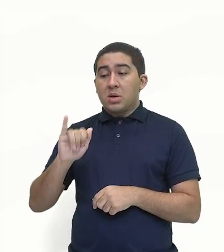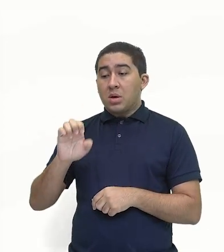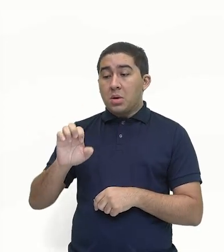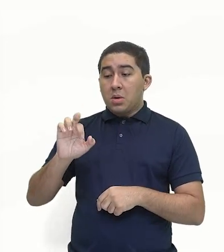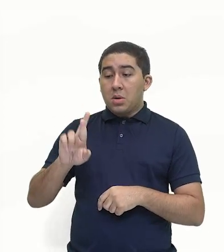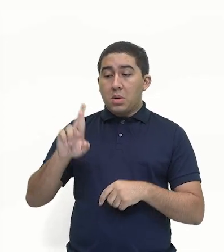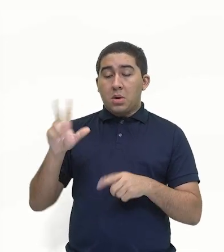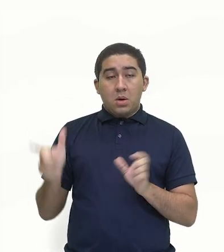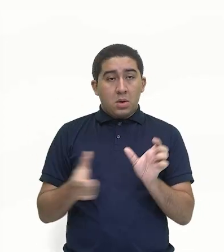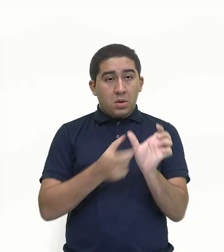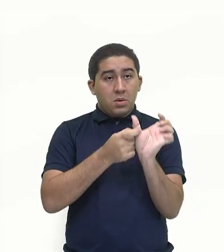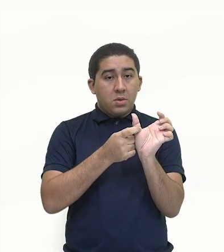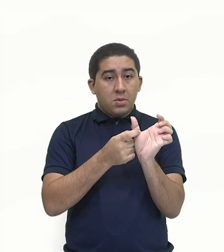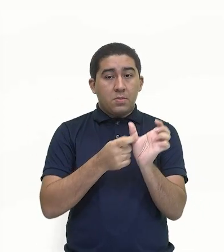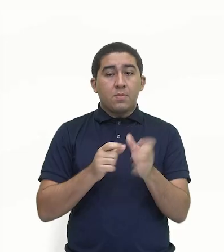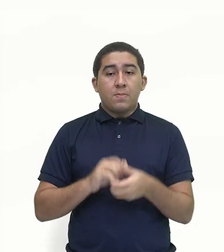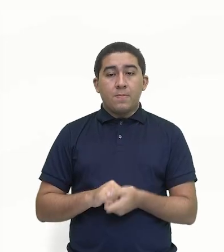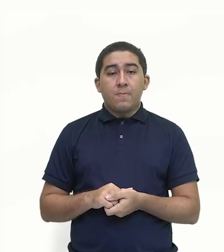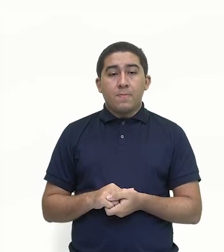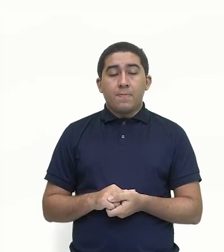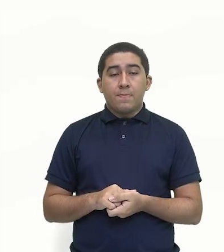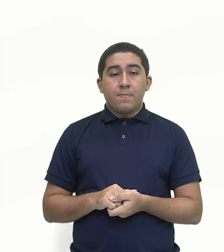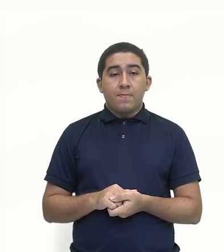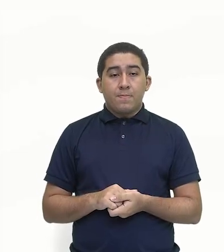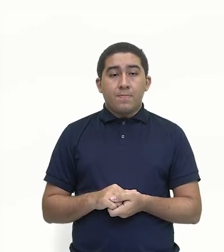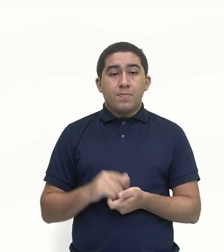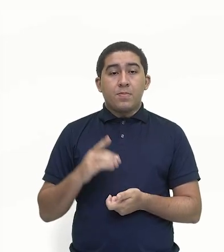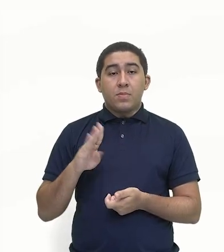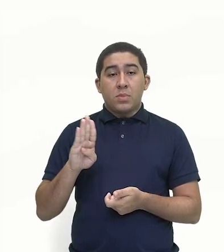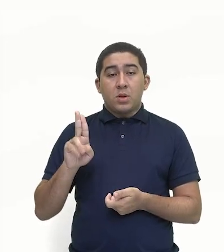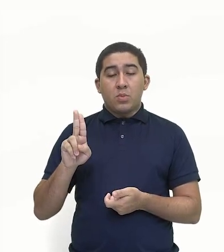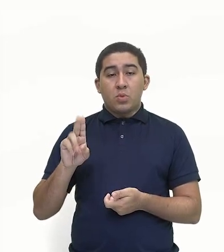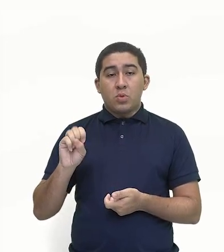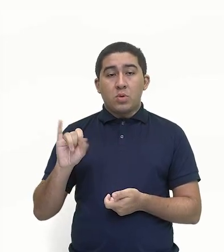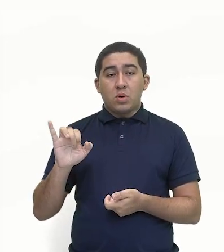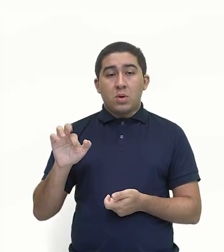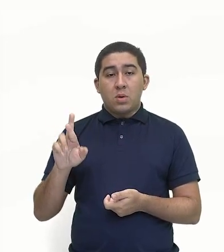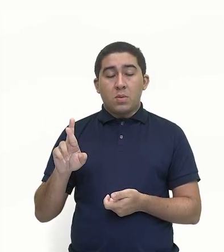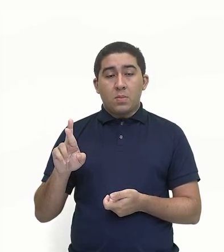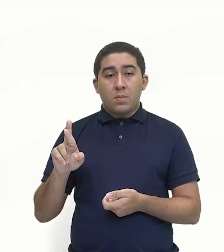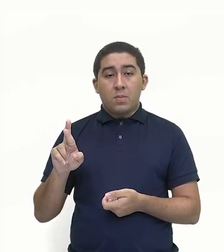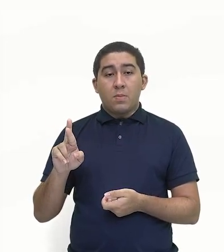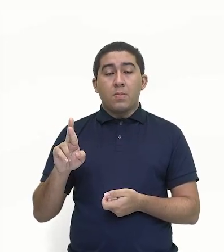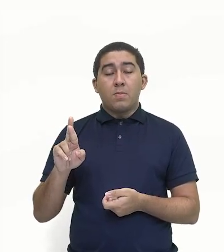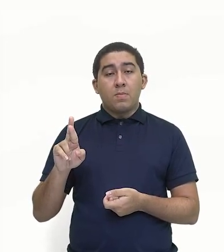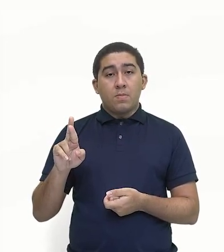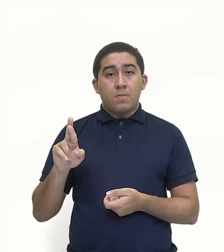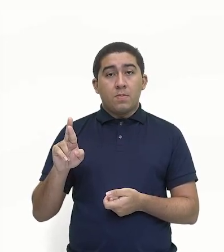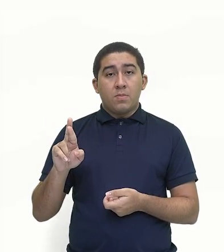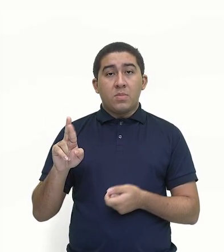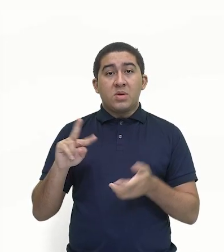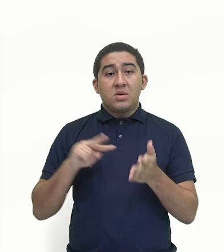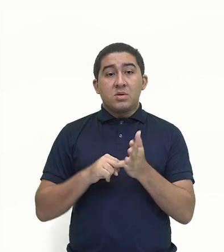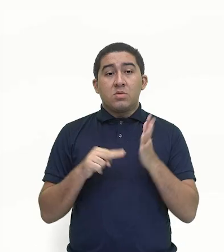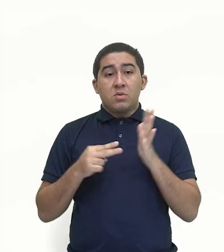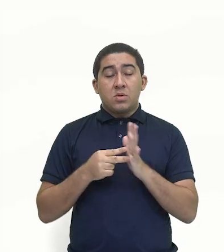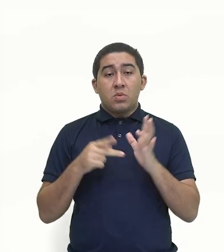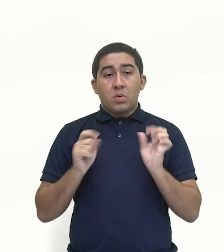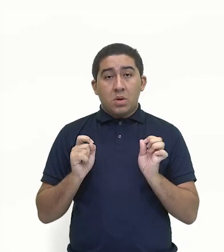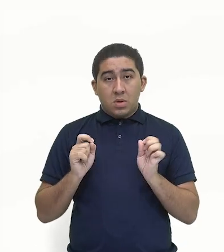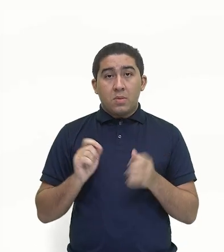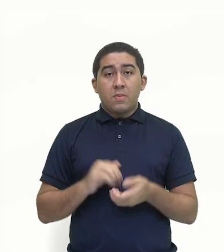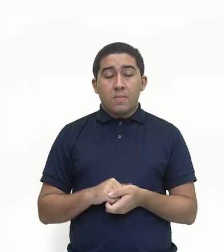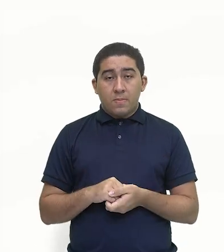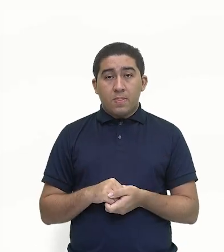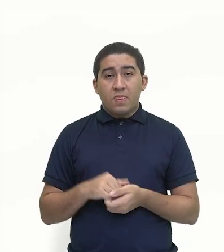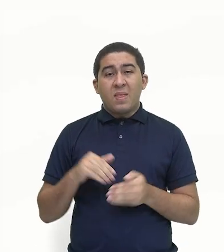o IER. Olha aí, ó. Busier, ok? Busier. Busier significa